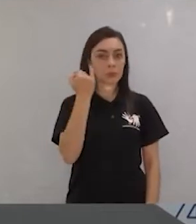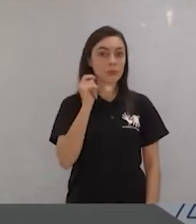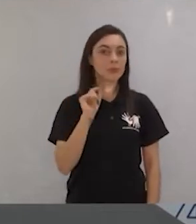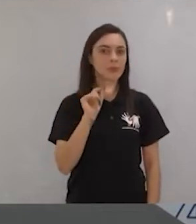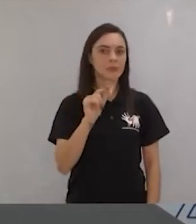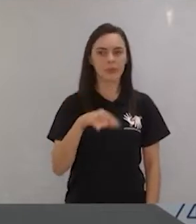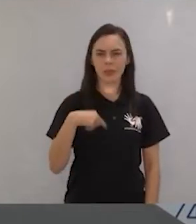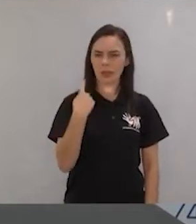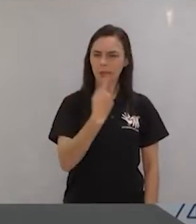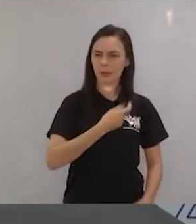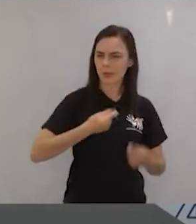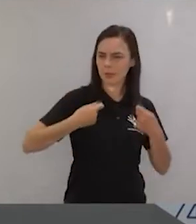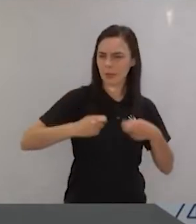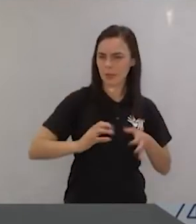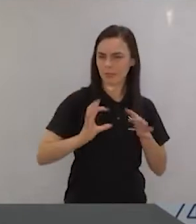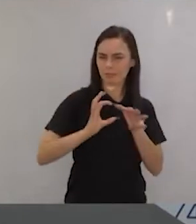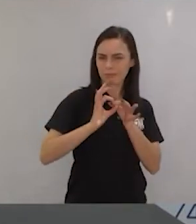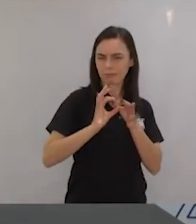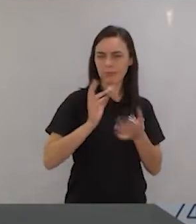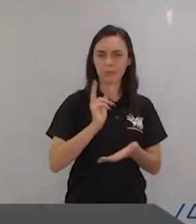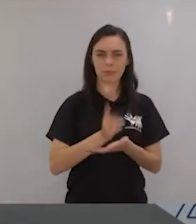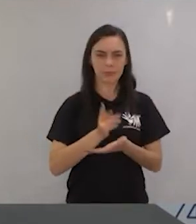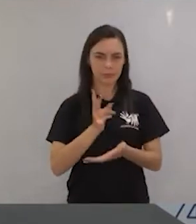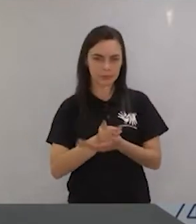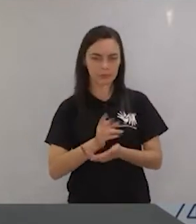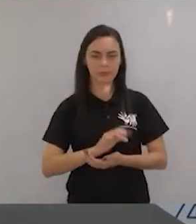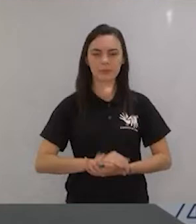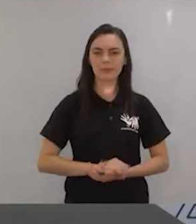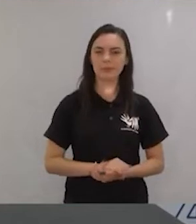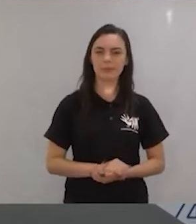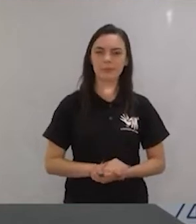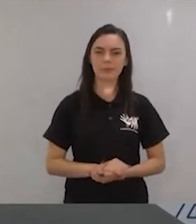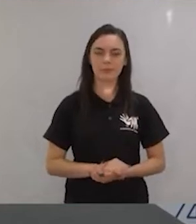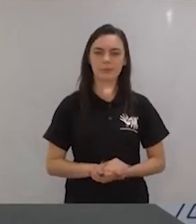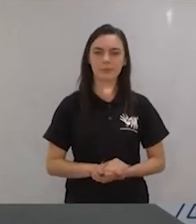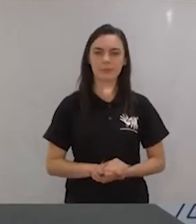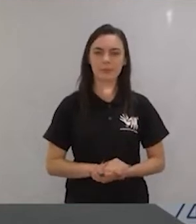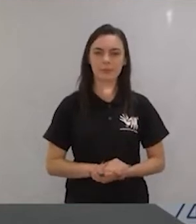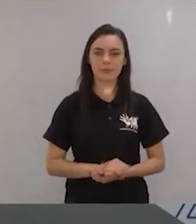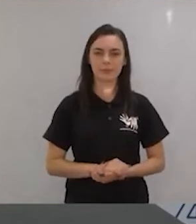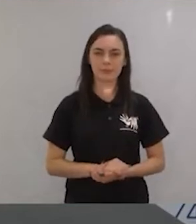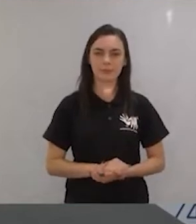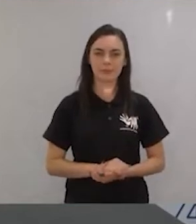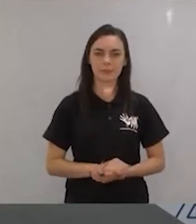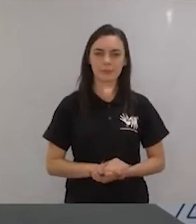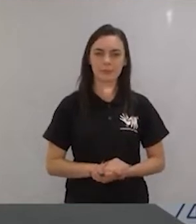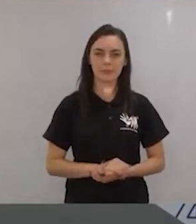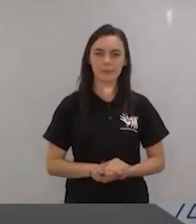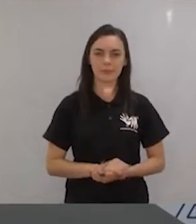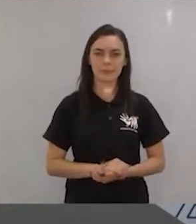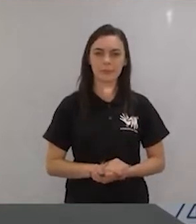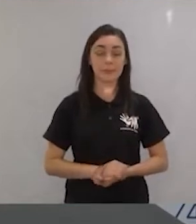não é? Que sempre nós devemos ficar unidos e ligados uns com os outros.